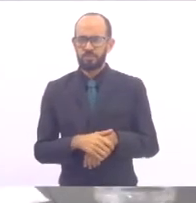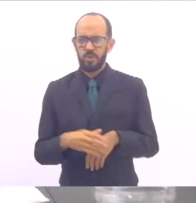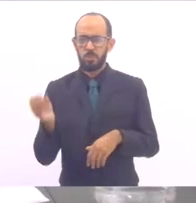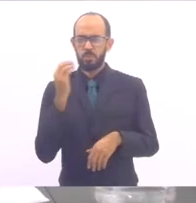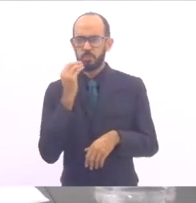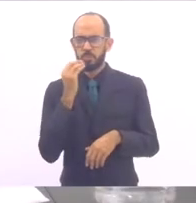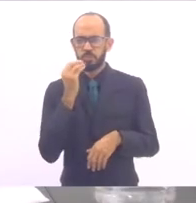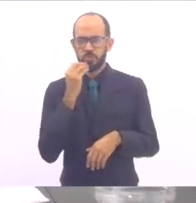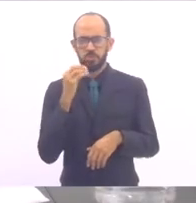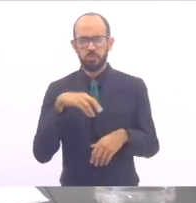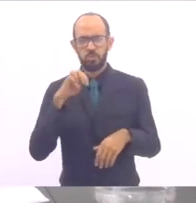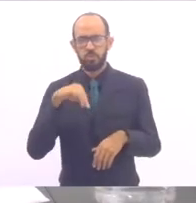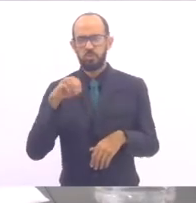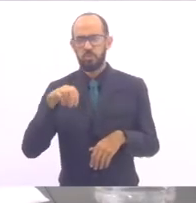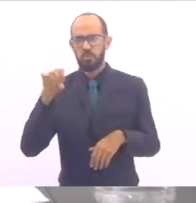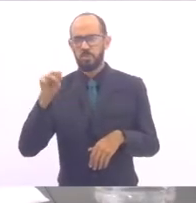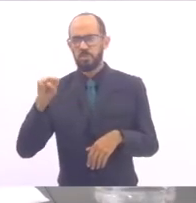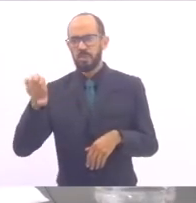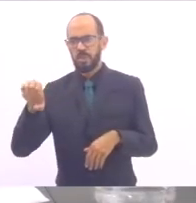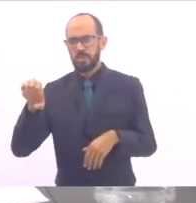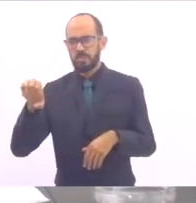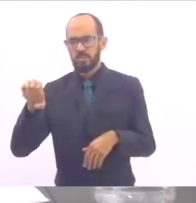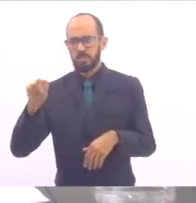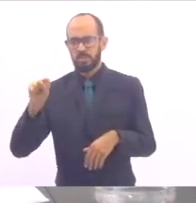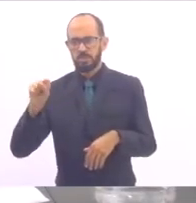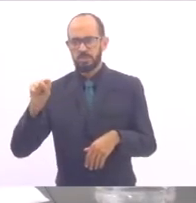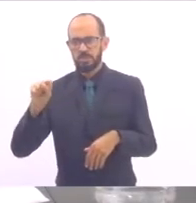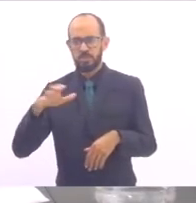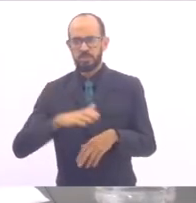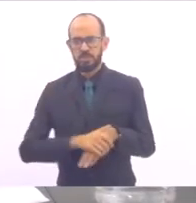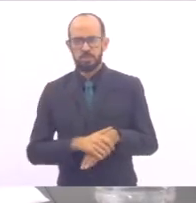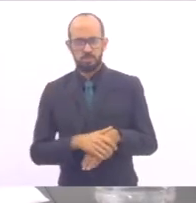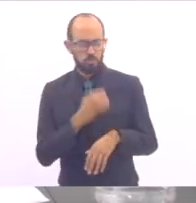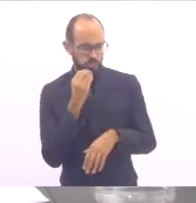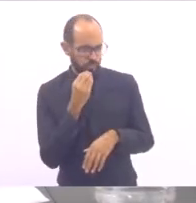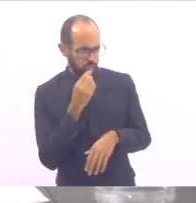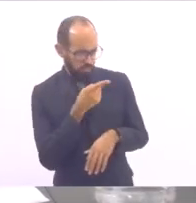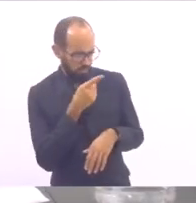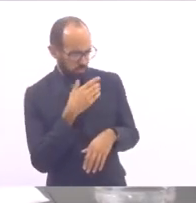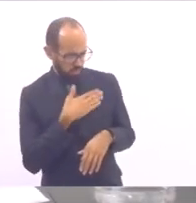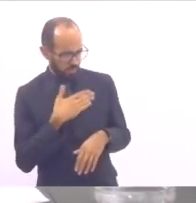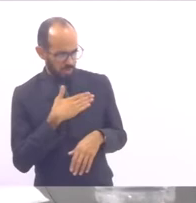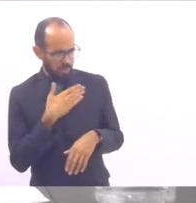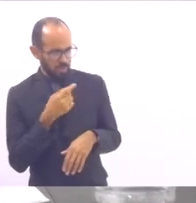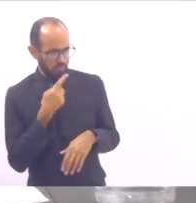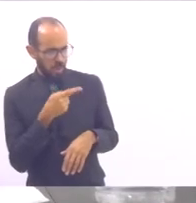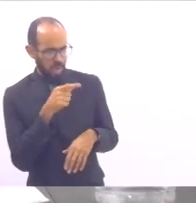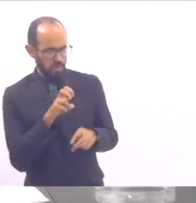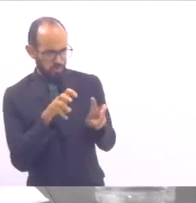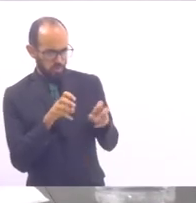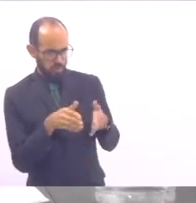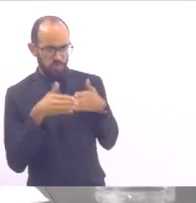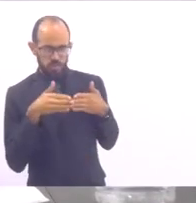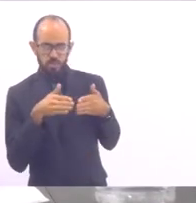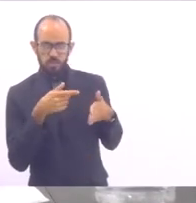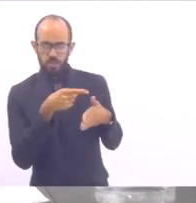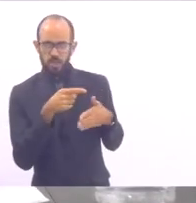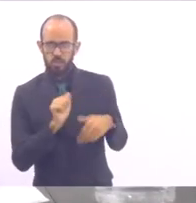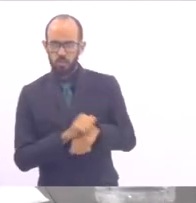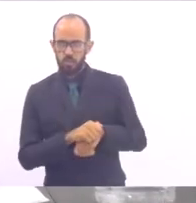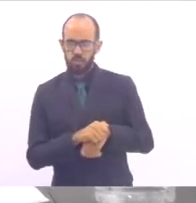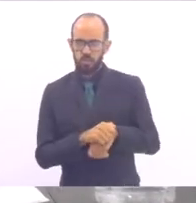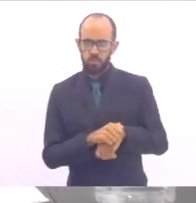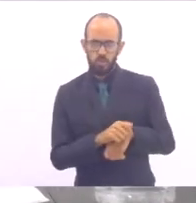sei se o Moisés... Cadê o Moisés? Moisés, você gostaria de falar sobre o licenciamento, simplificar